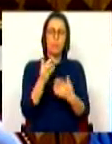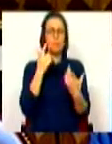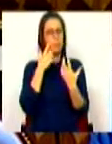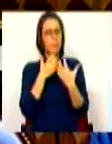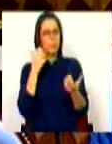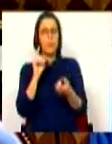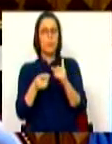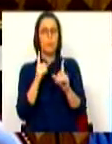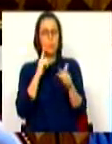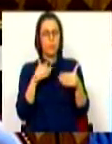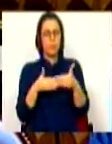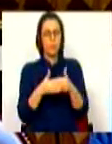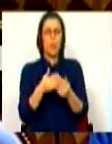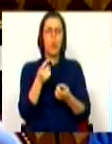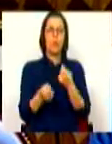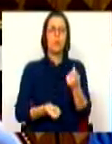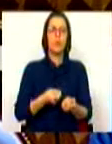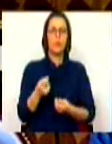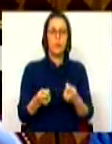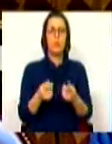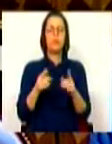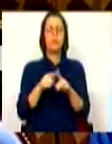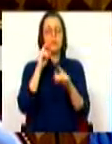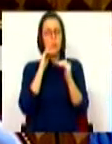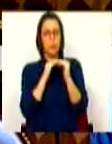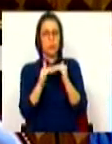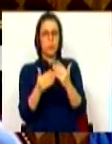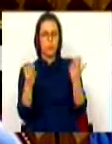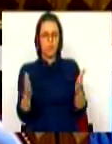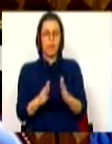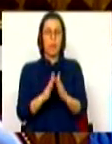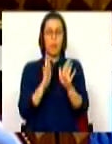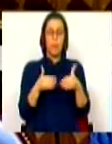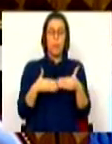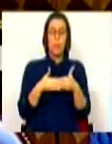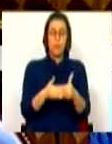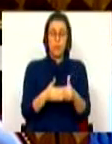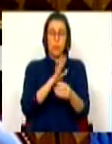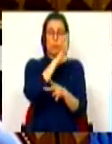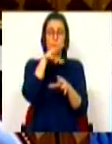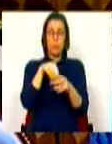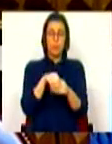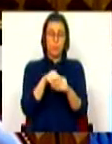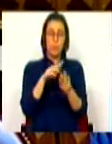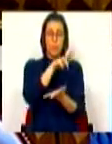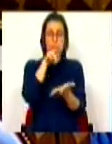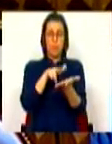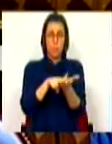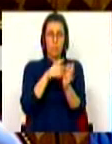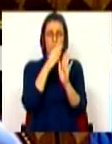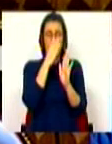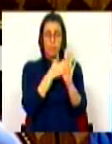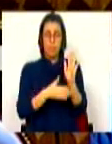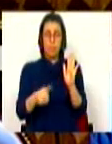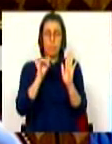vindo a assentar num processo gradual, progressivo e sustentável. Um processo corporizado na aprovação e